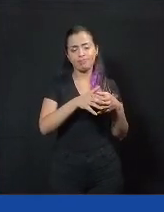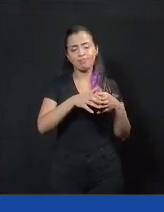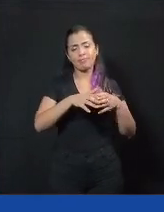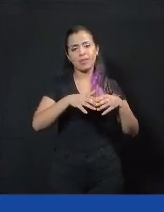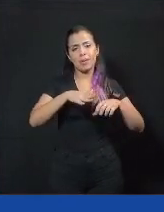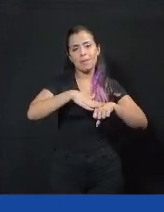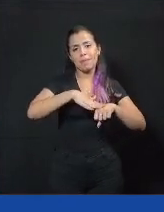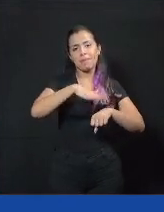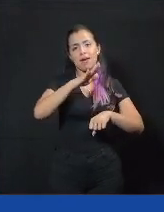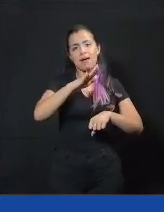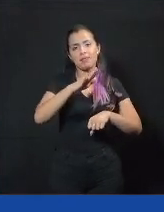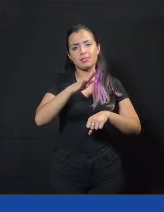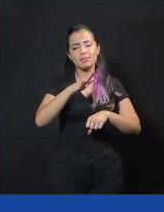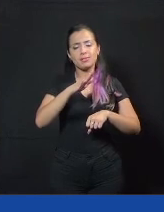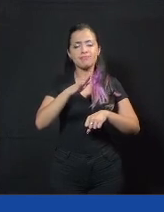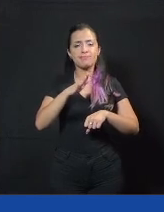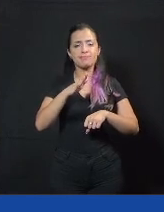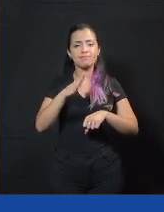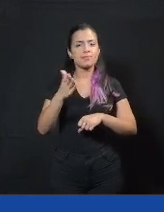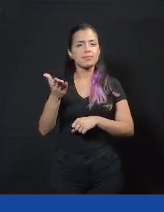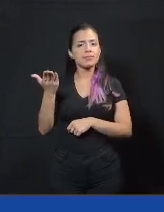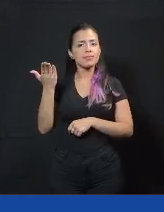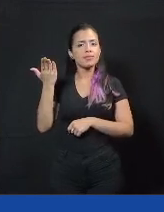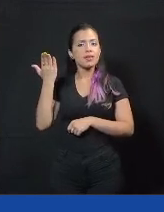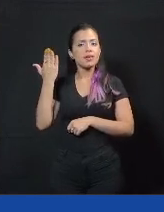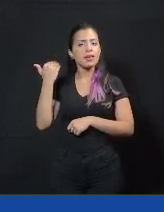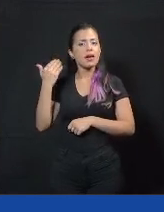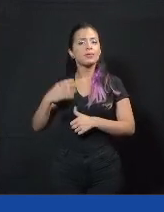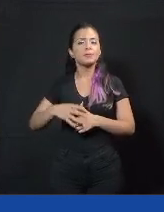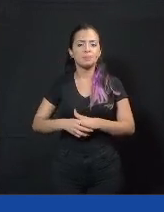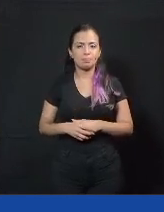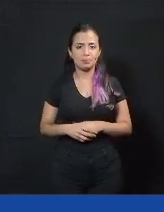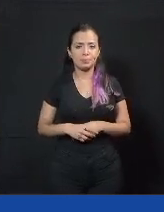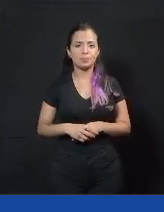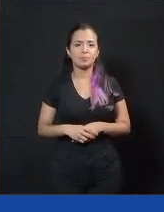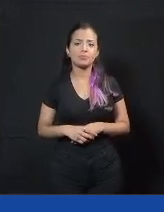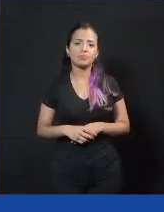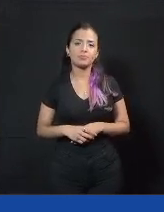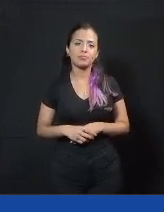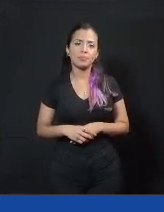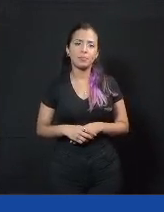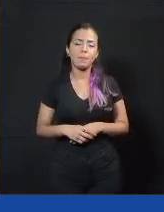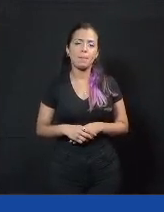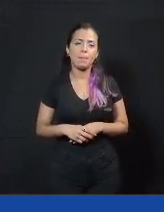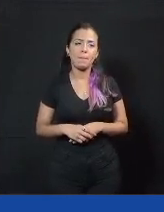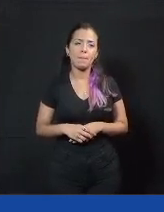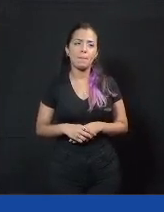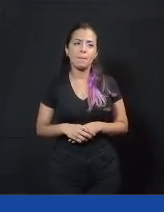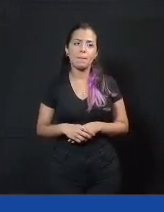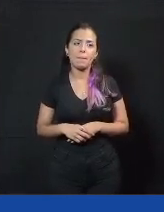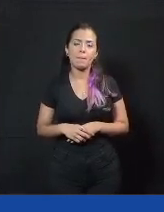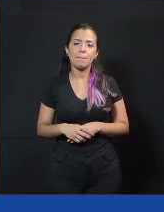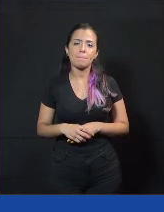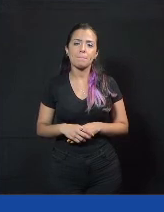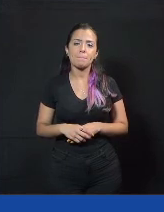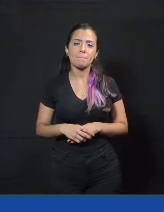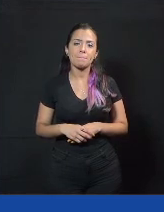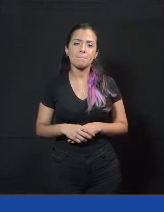sujeitos que não teriam, né, apenas a marca da sua